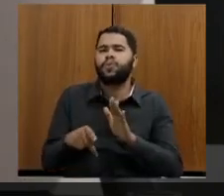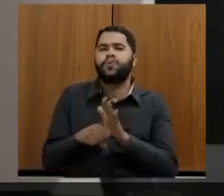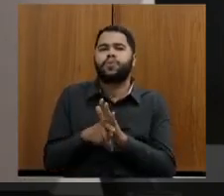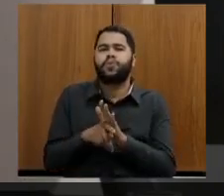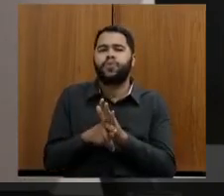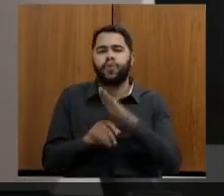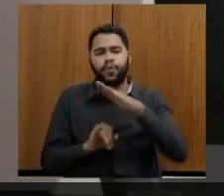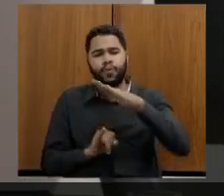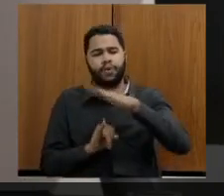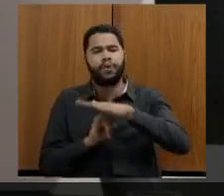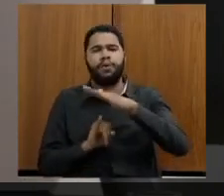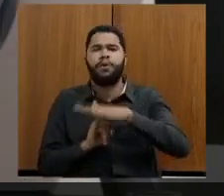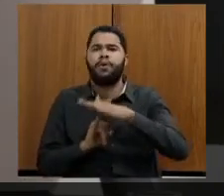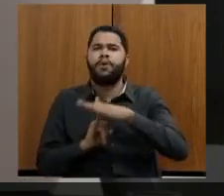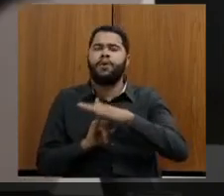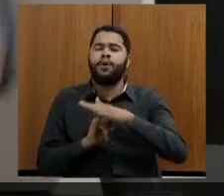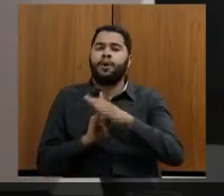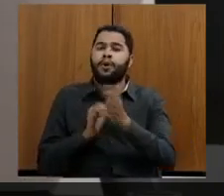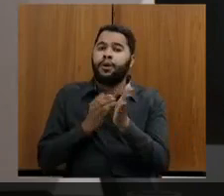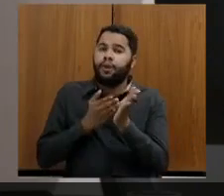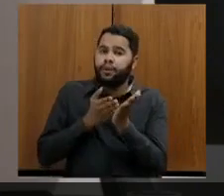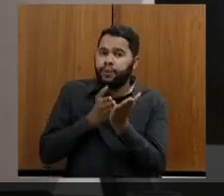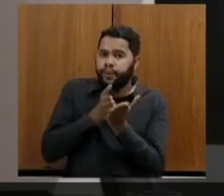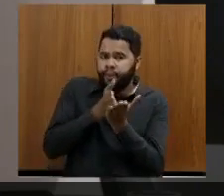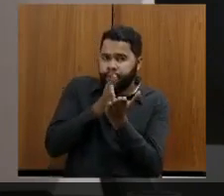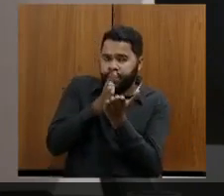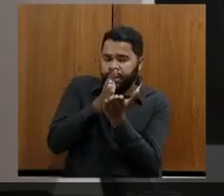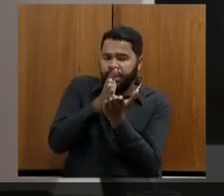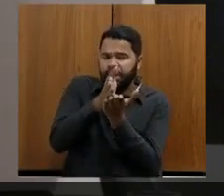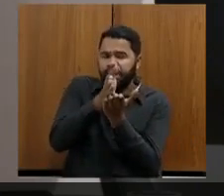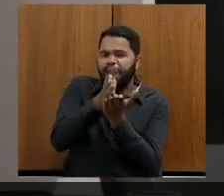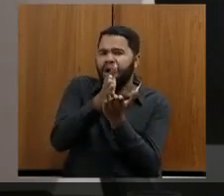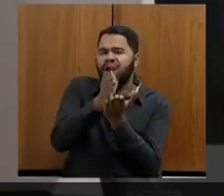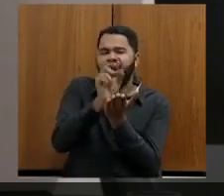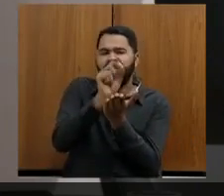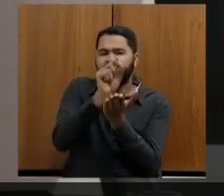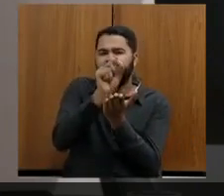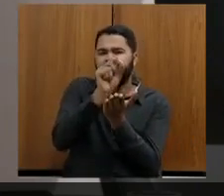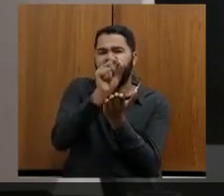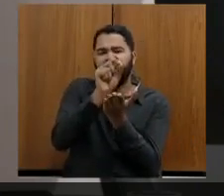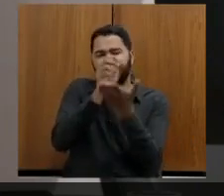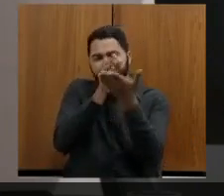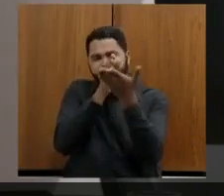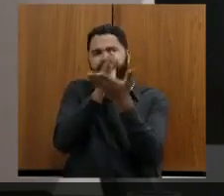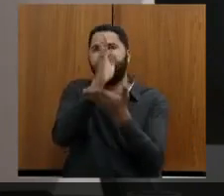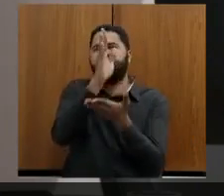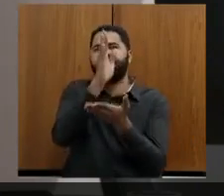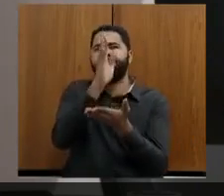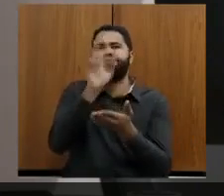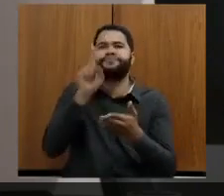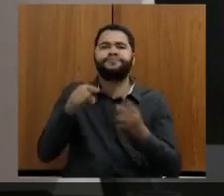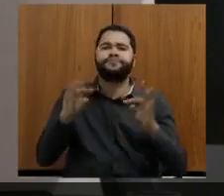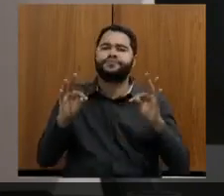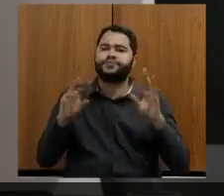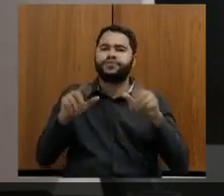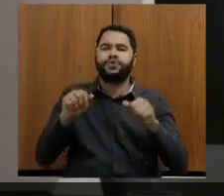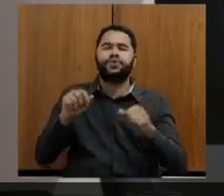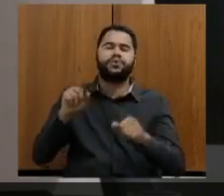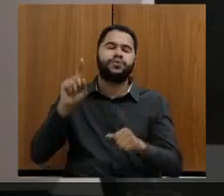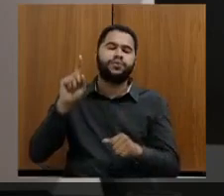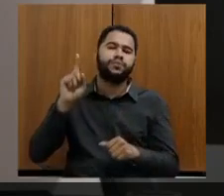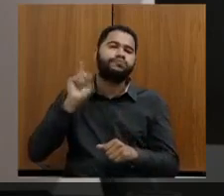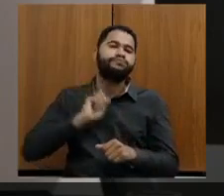e tem o maior alto índice de aprovação em todo o nosso